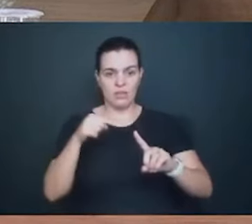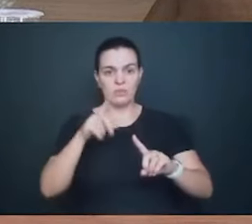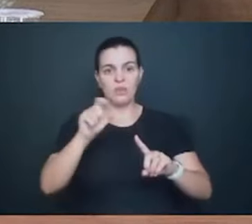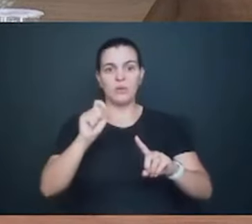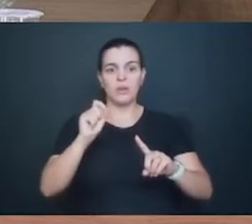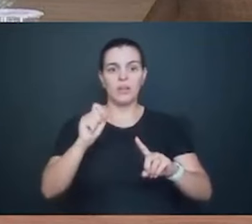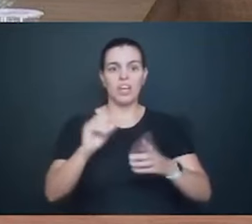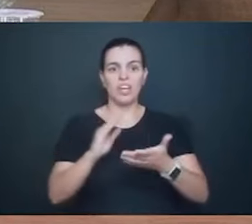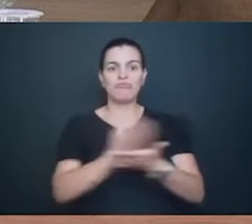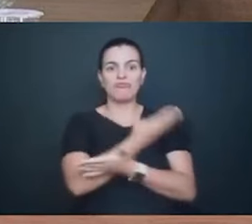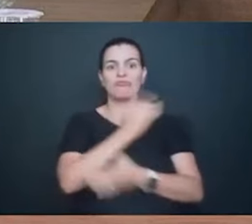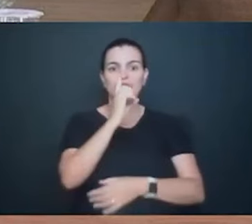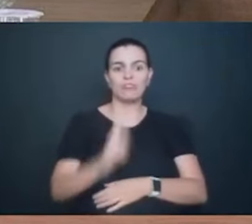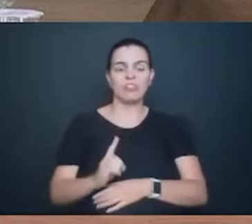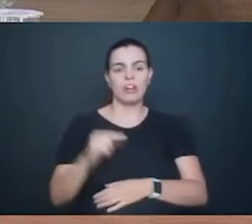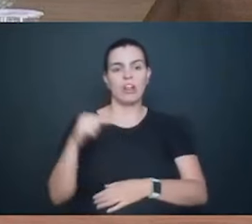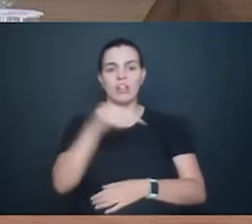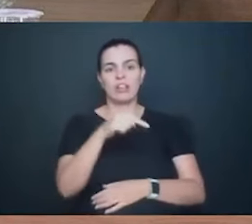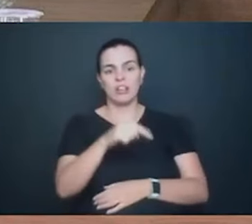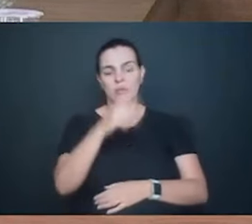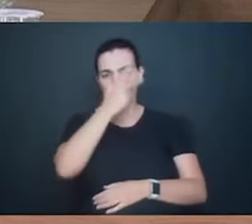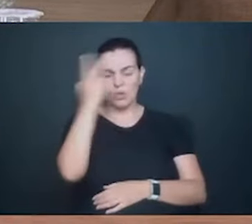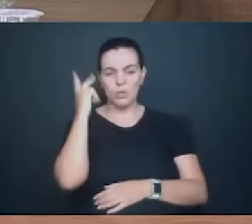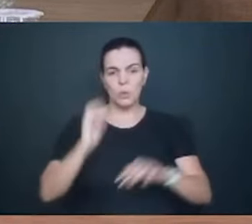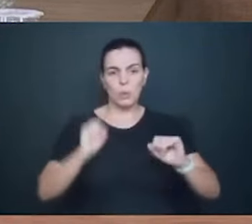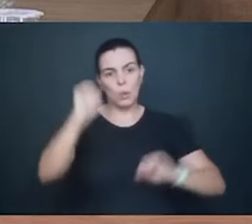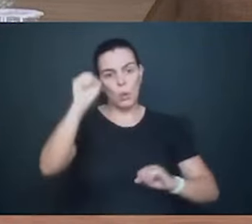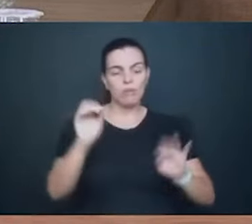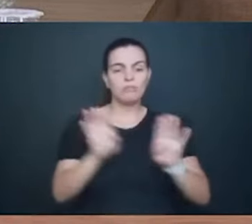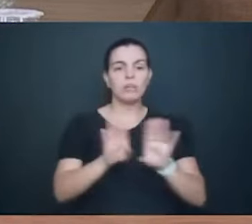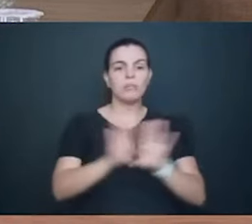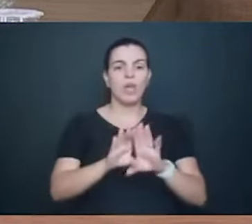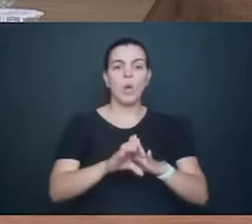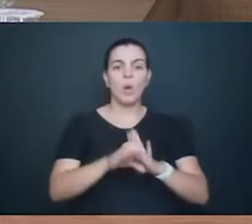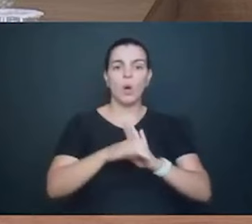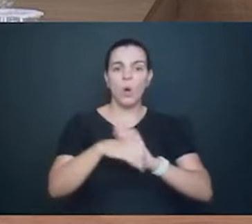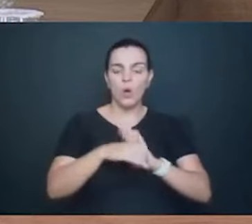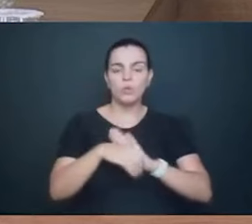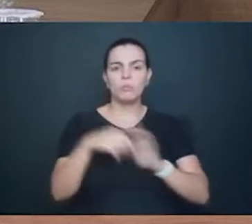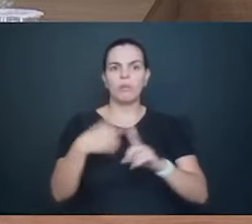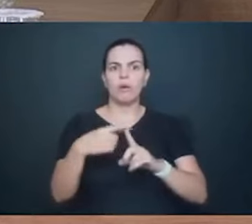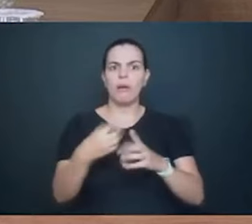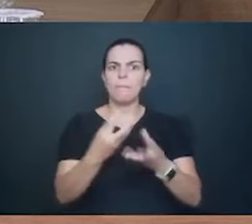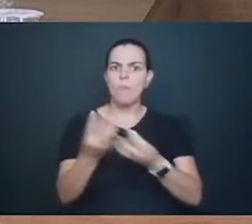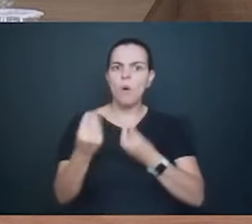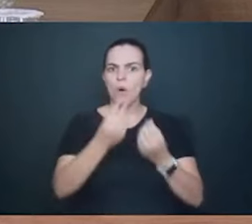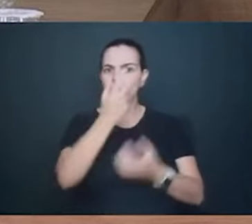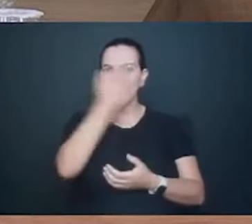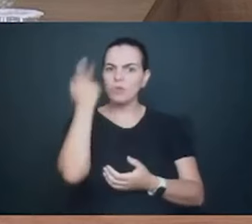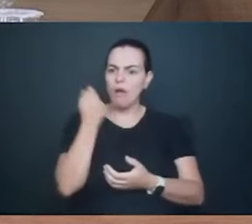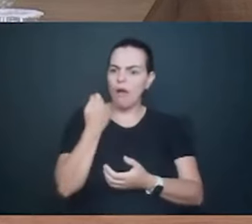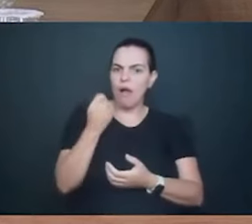e também fere o Código de Defesa do Consumidor, tendo em vista que várias dessas pessoas são associadas do Curitiba e pagaram a mensalidade de forma